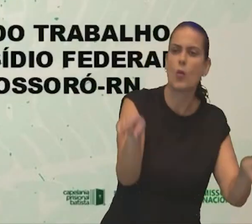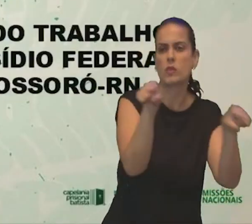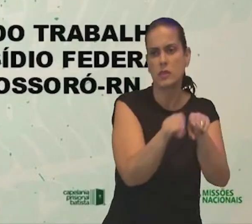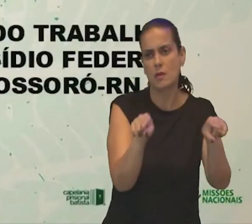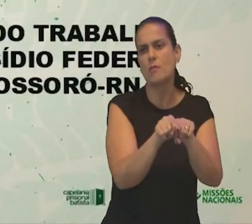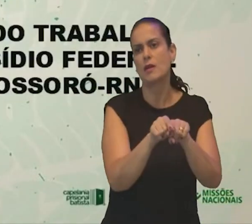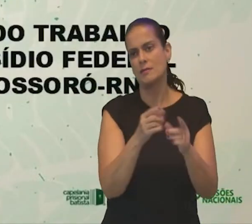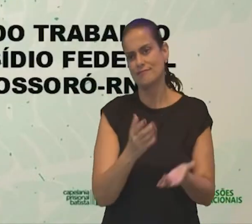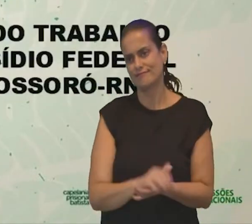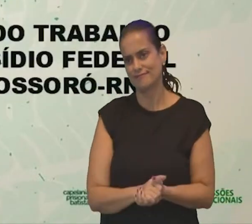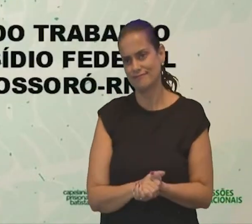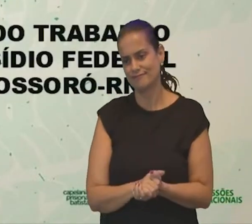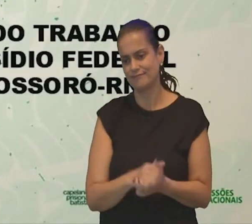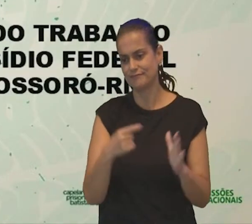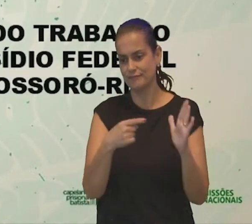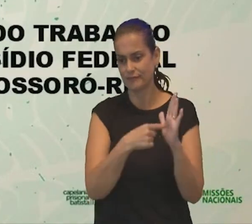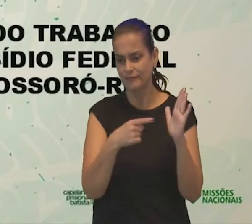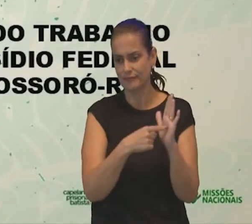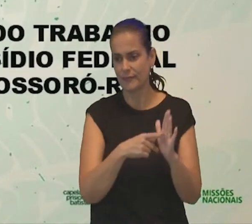Patrick Salgado,